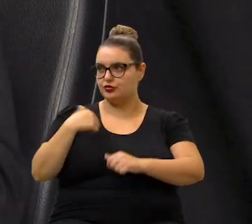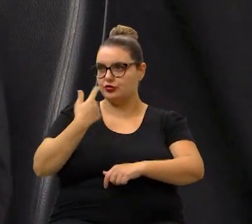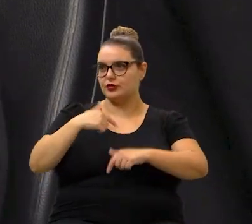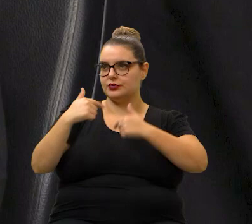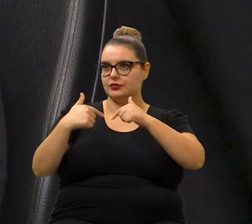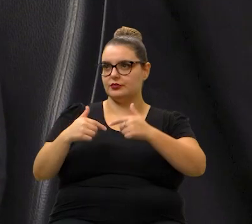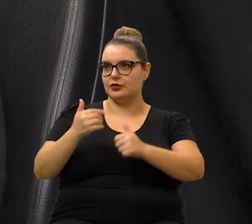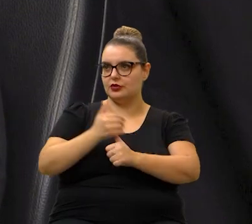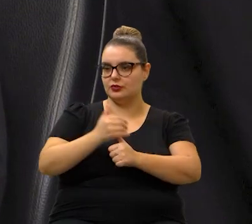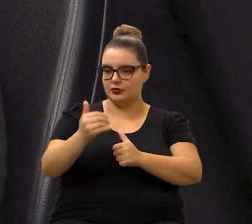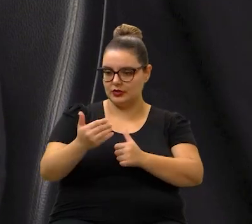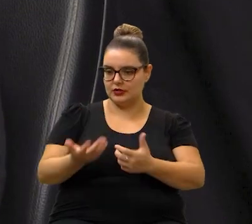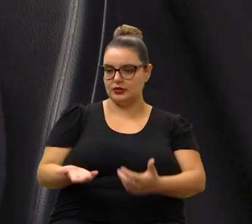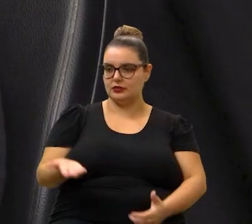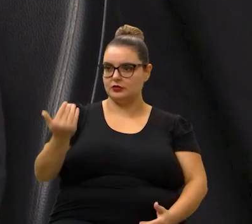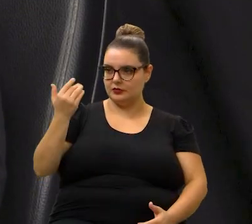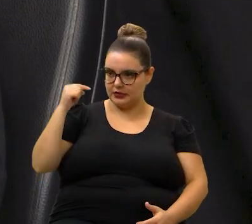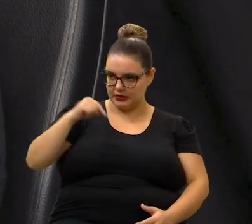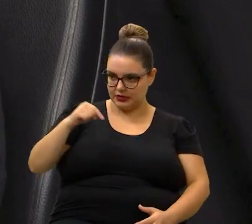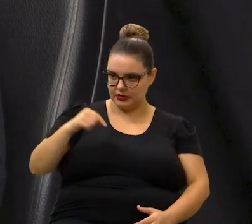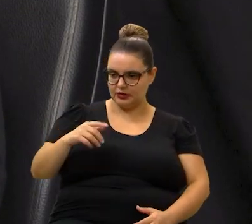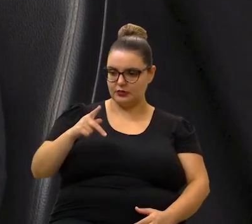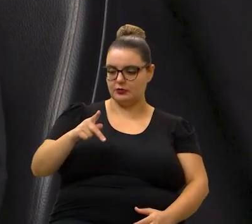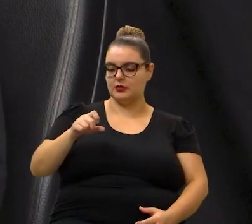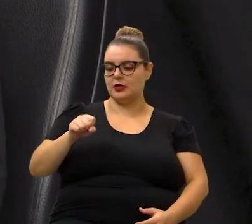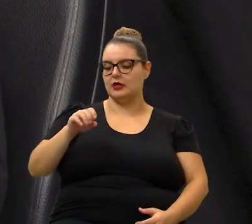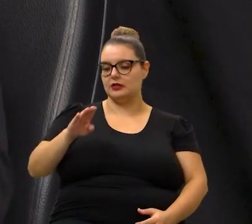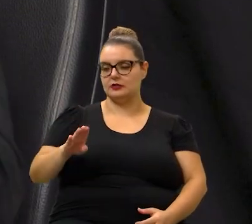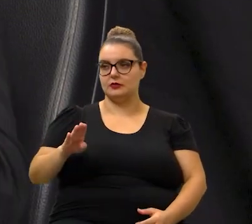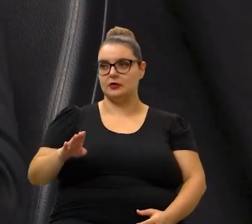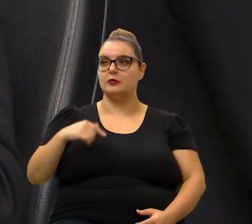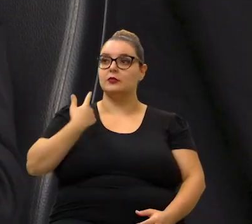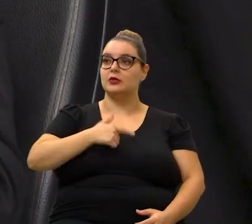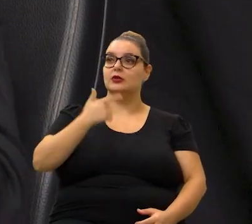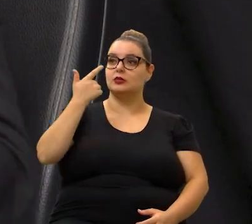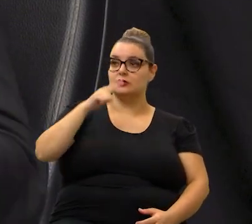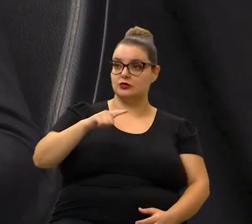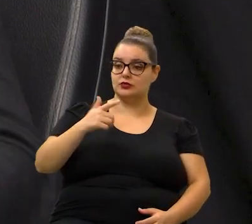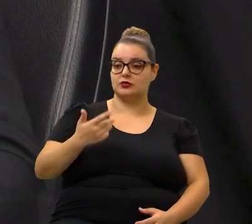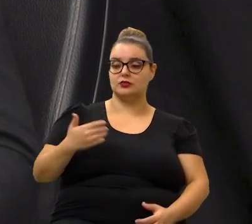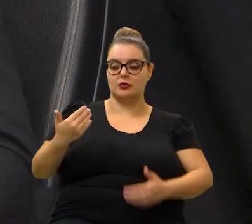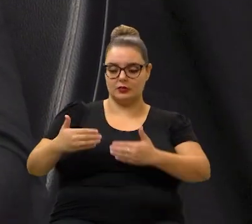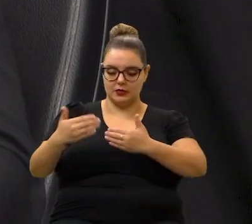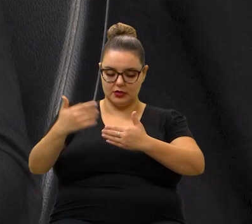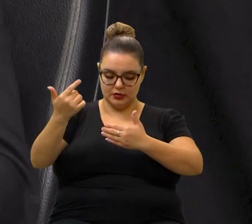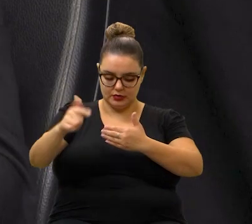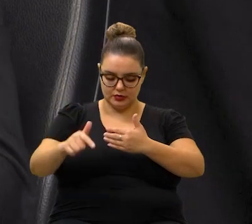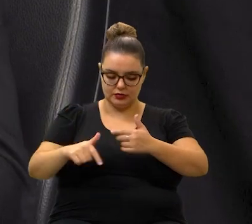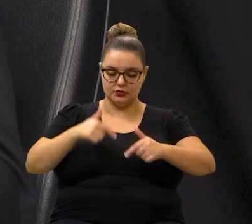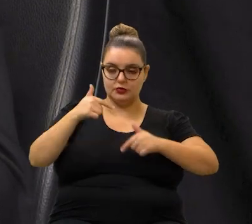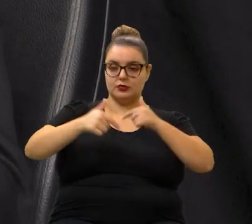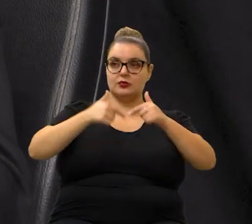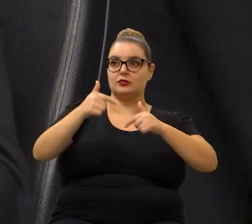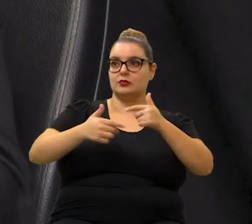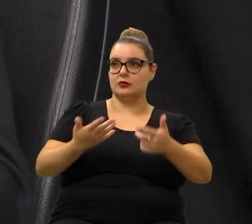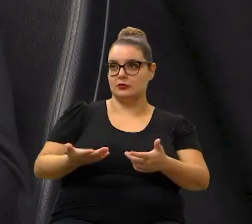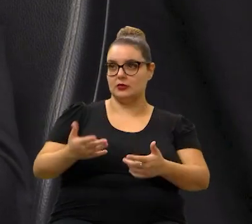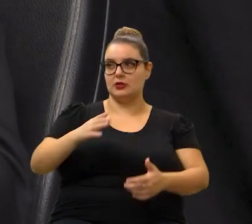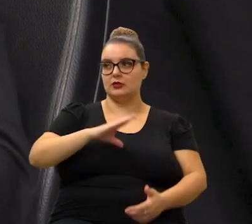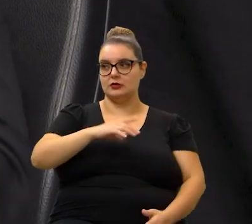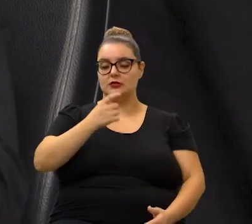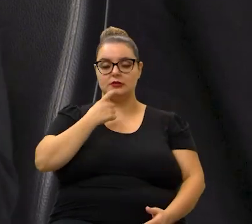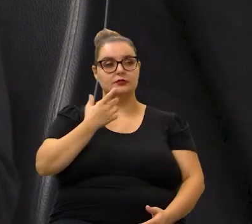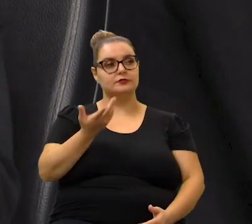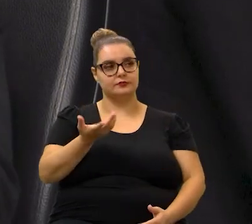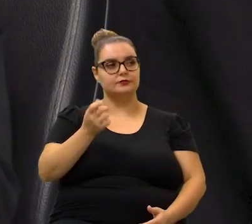juntos no mandato vem aqui pro PSB pra gente continuar e dar continuidade nos trabalhos da cidade